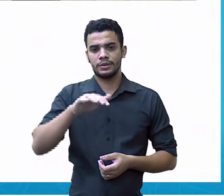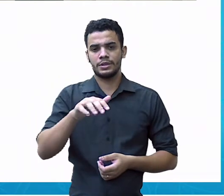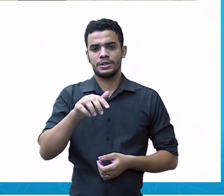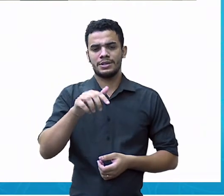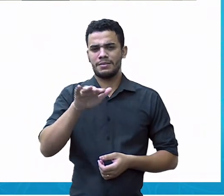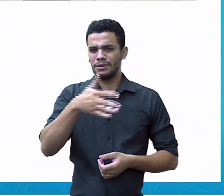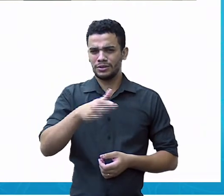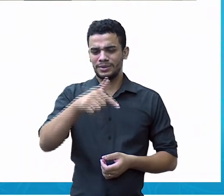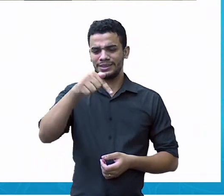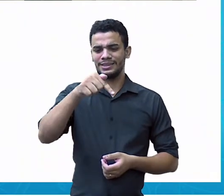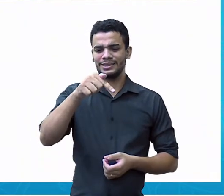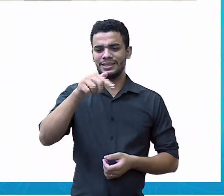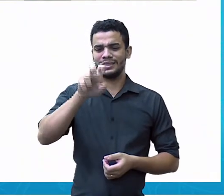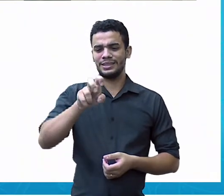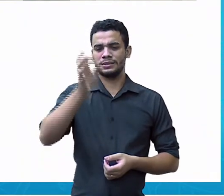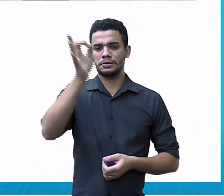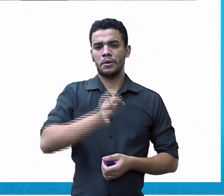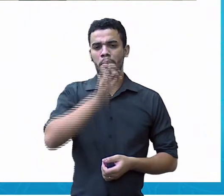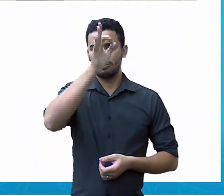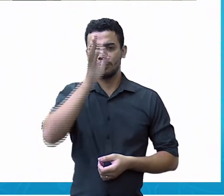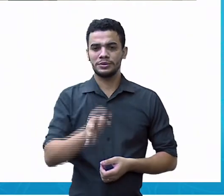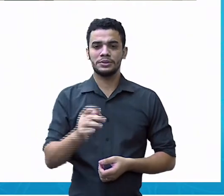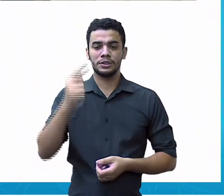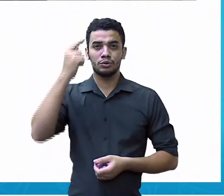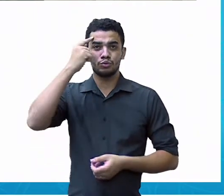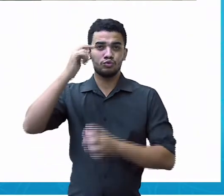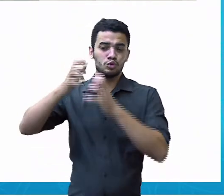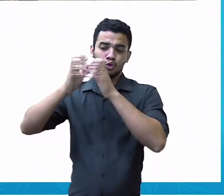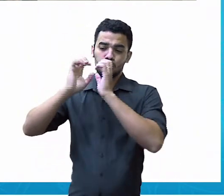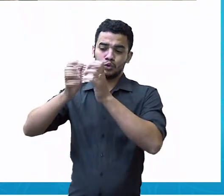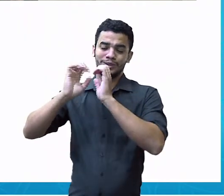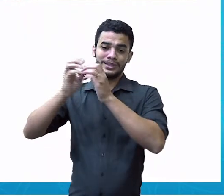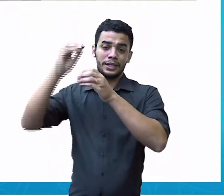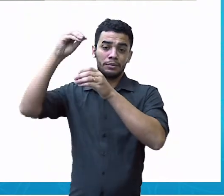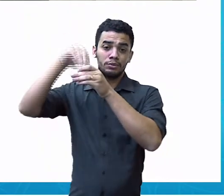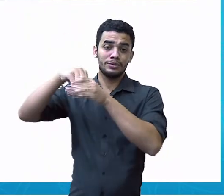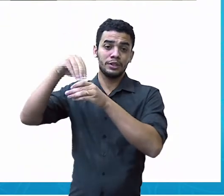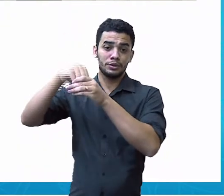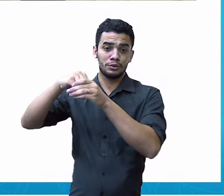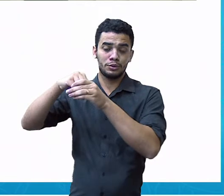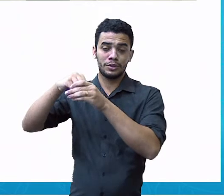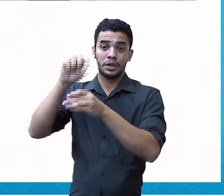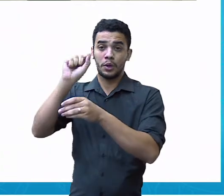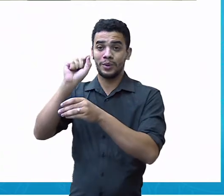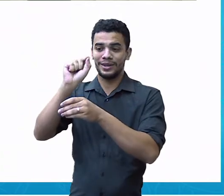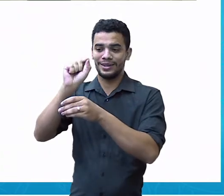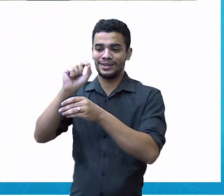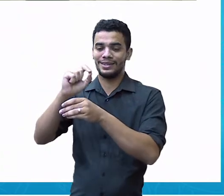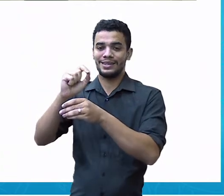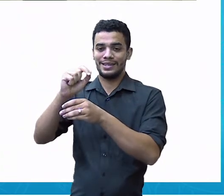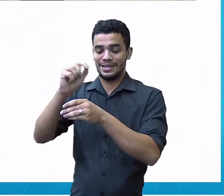75% da massa total do cérebro é composta por água.